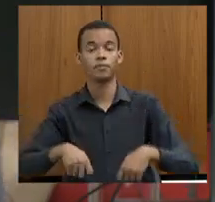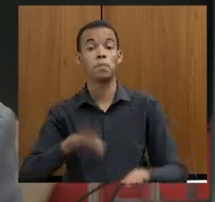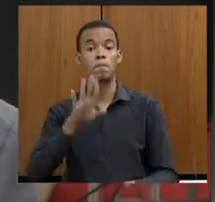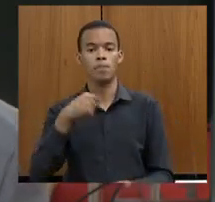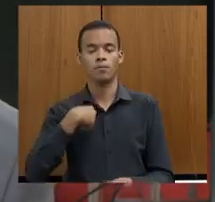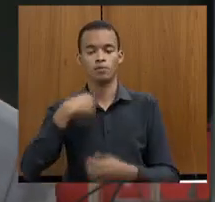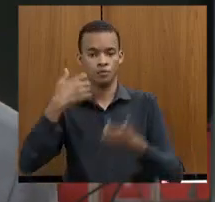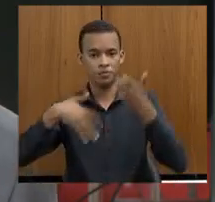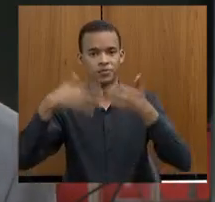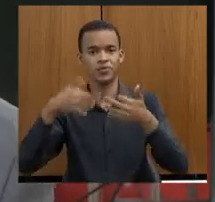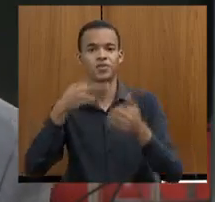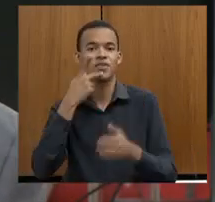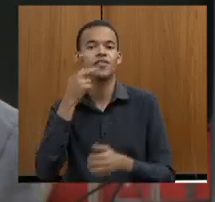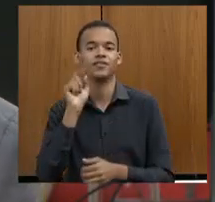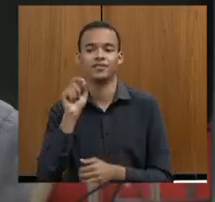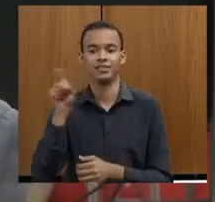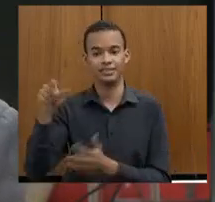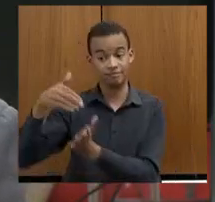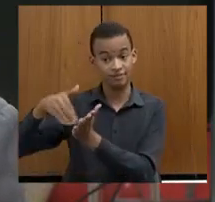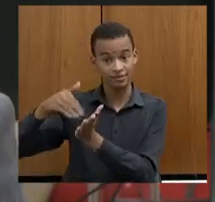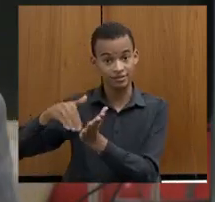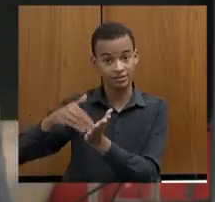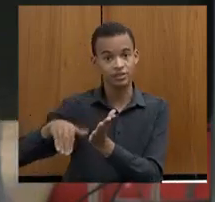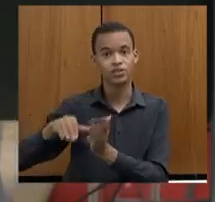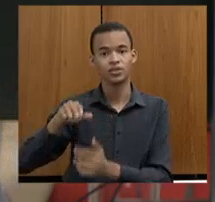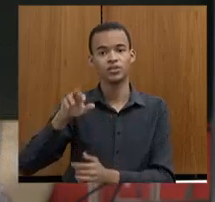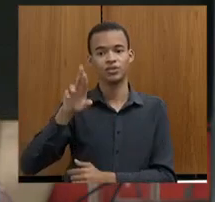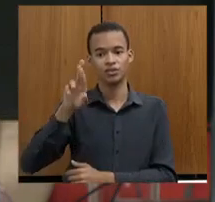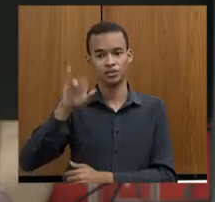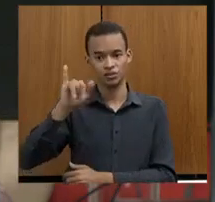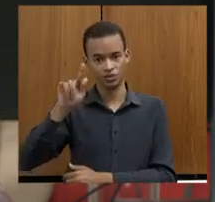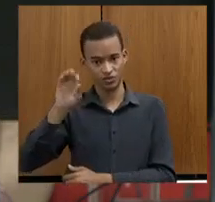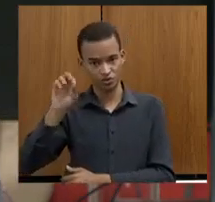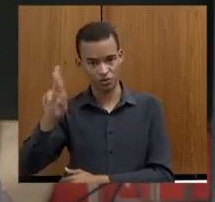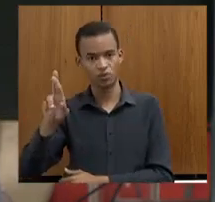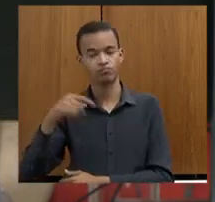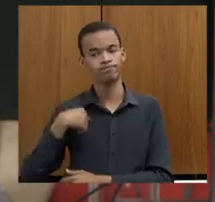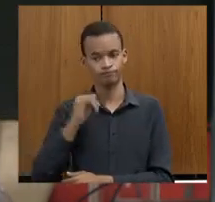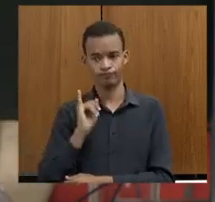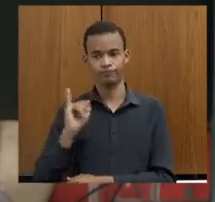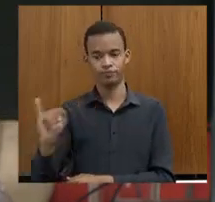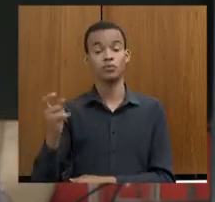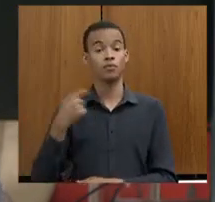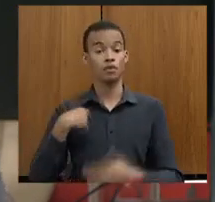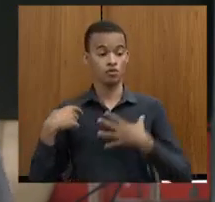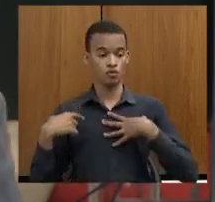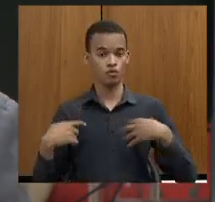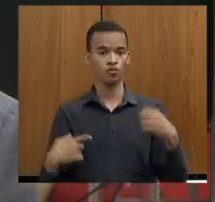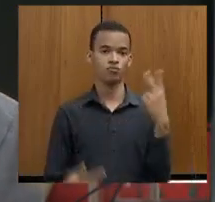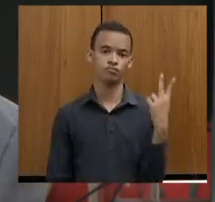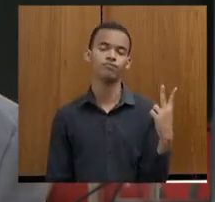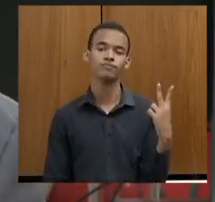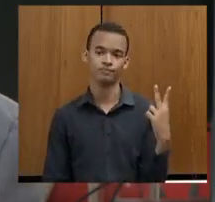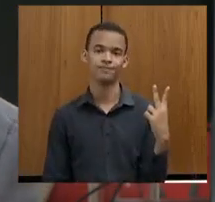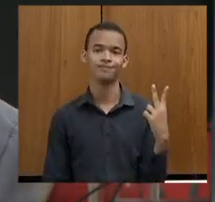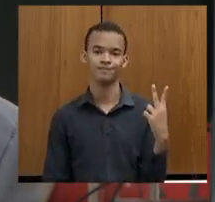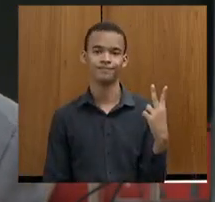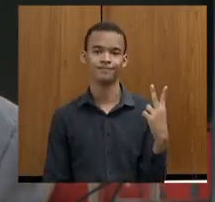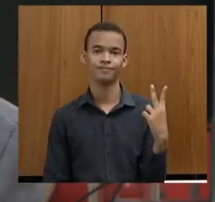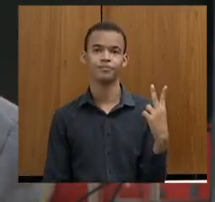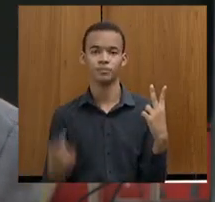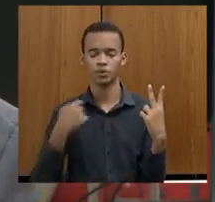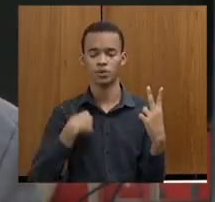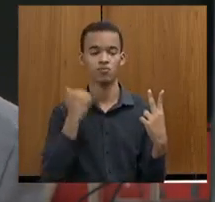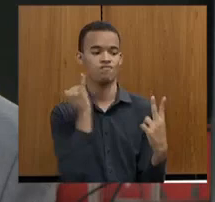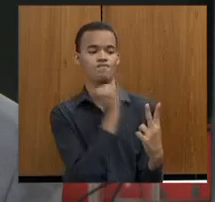Nobre e jovens secretário e goreto eu tenho dois filhos e já disse isso aqui eu sempre disse